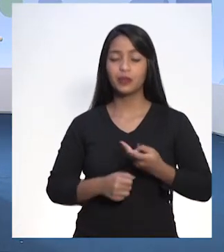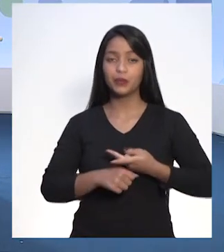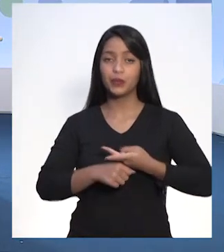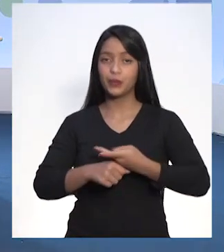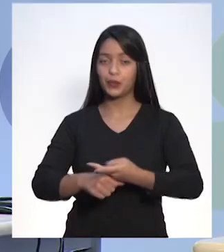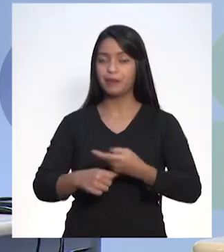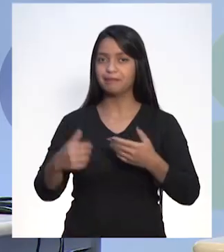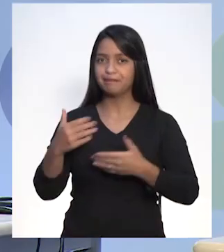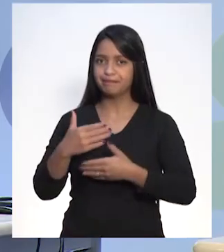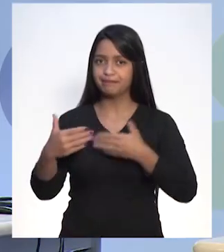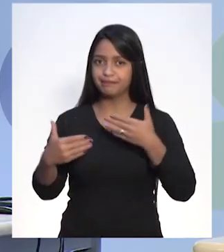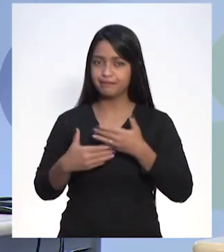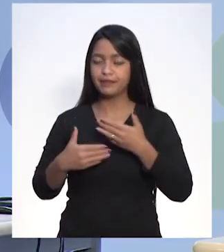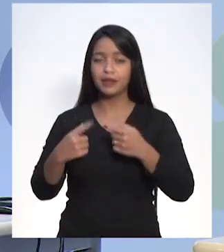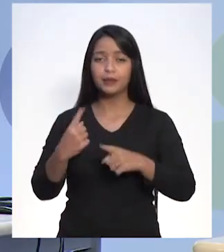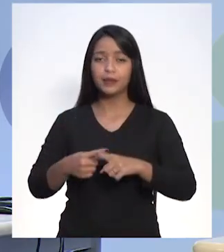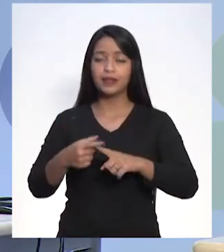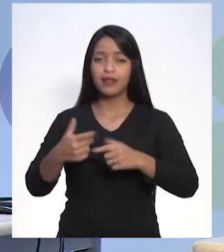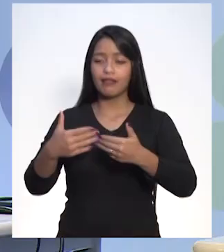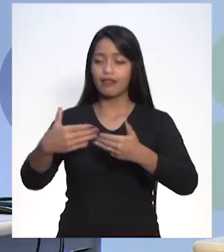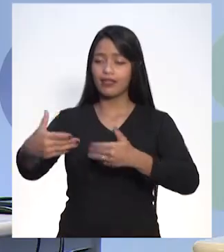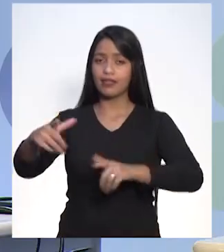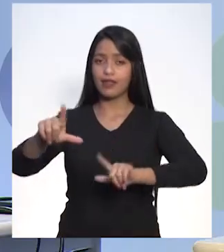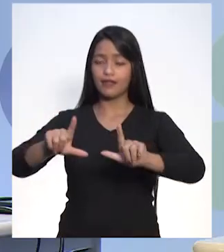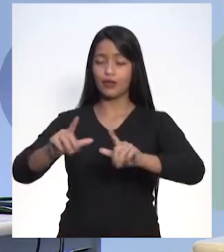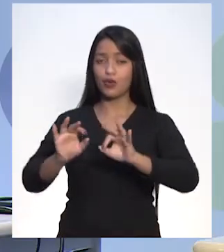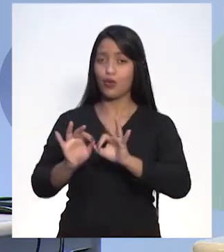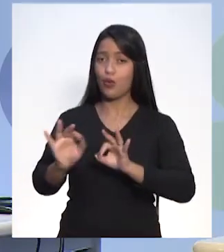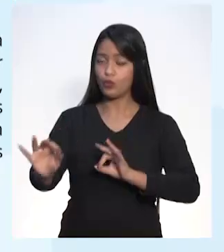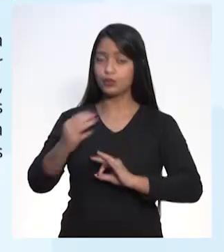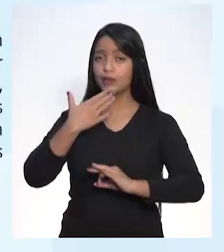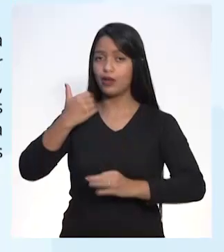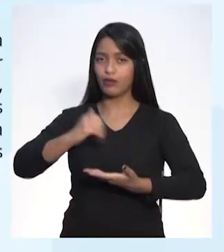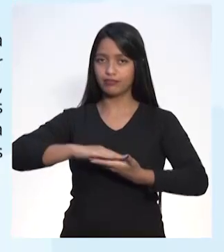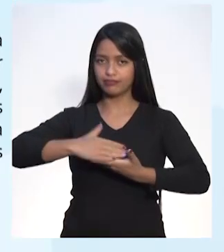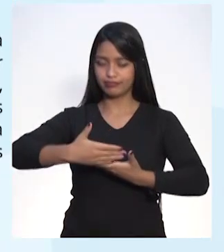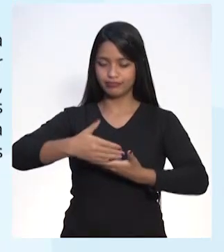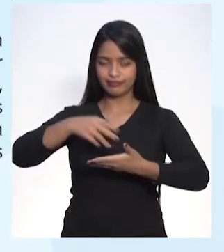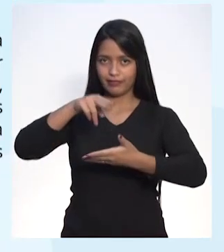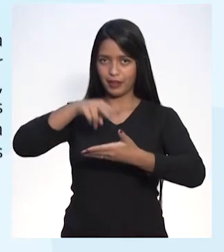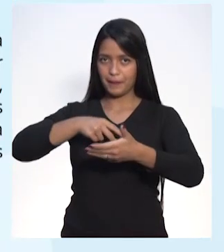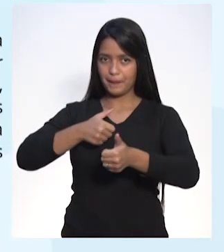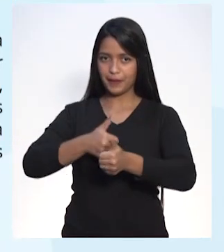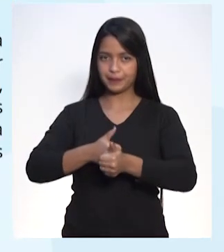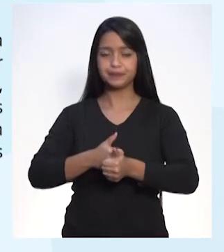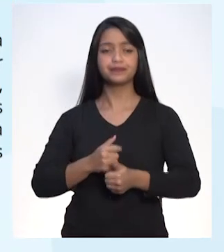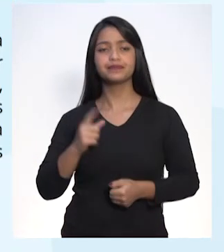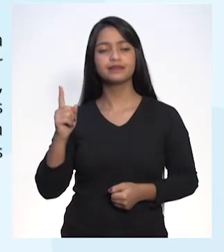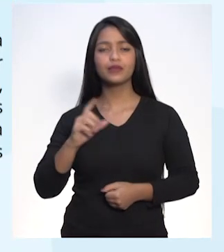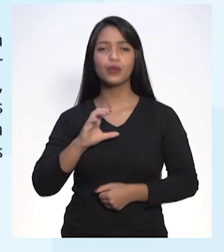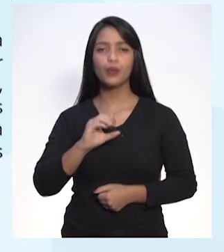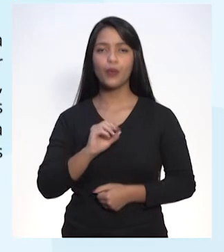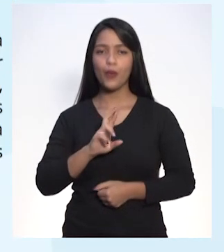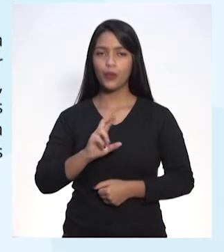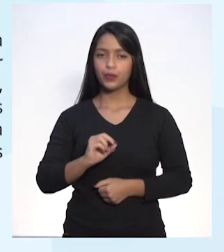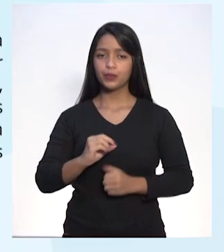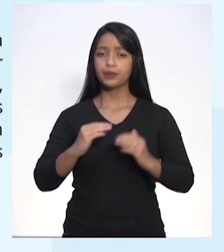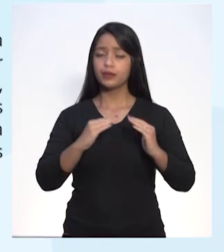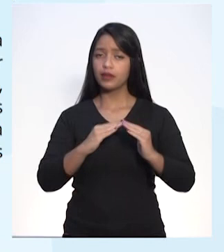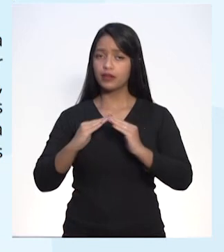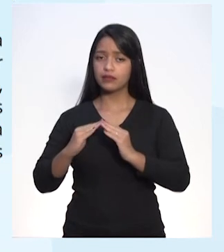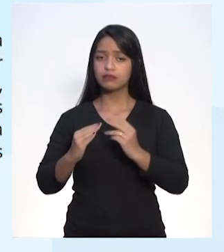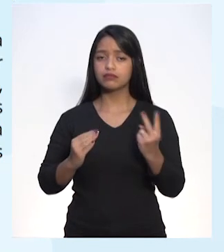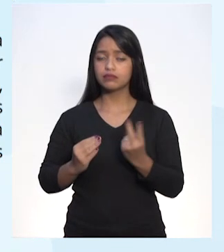um trabalho mostrando para o aluno, aproximando um pouco mais da realidade deles, vamos dizer assim, certo? Então, só para a gente